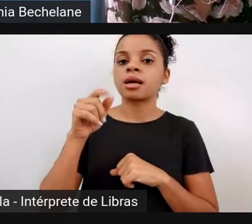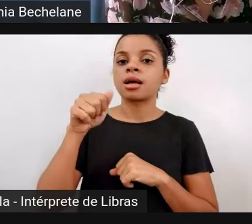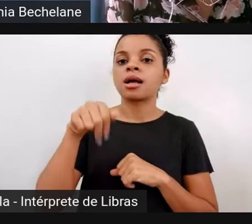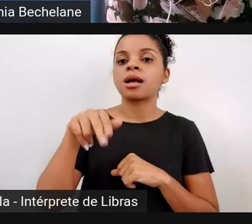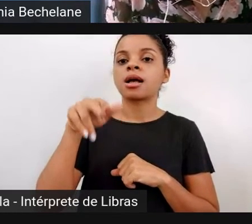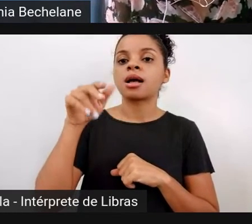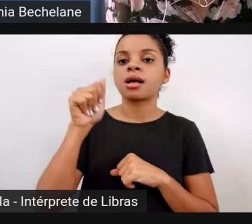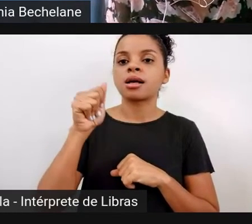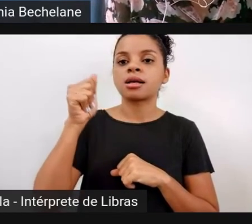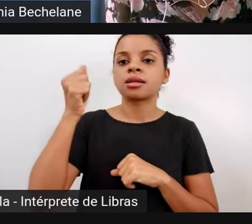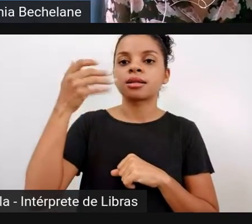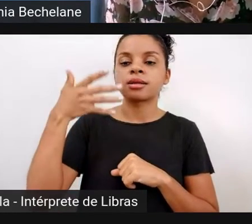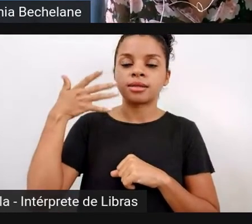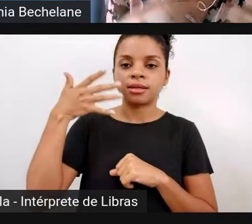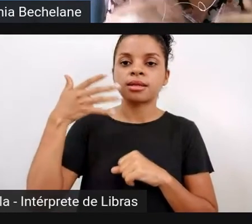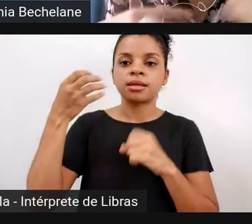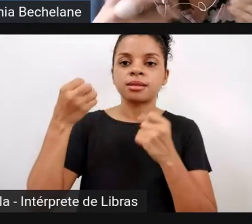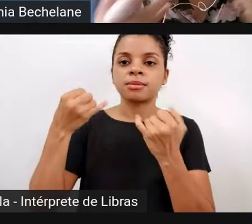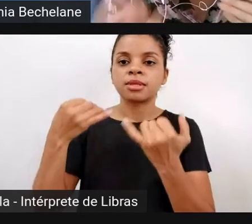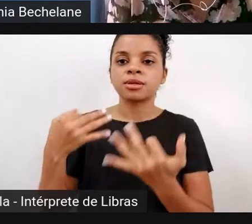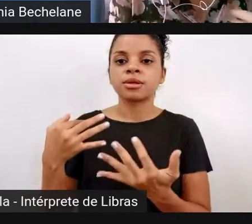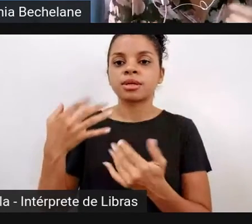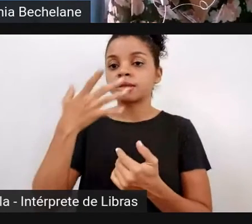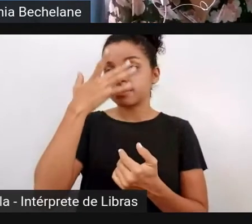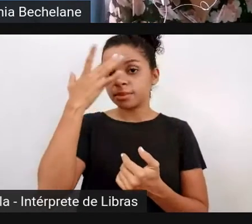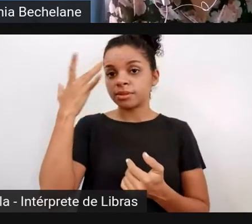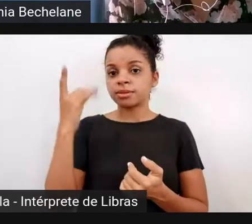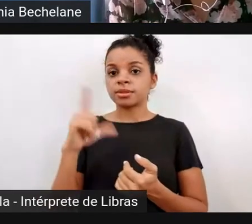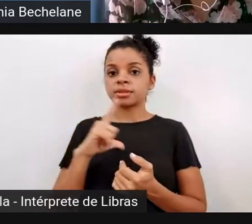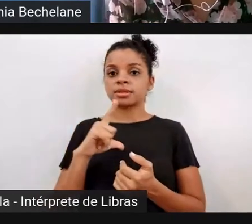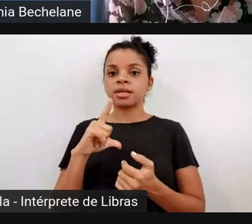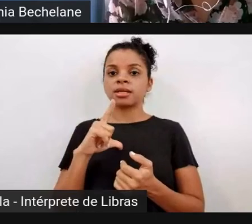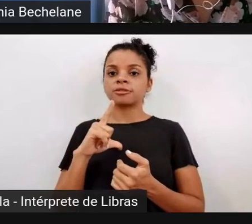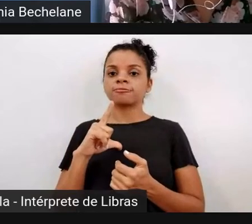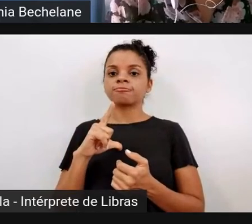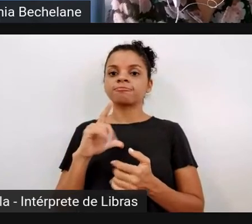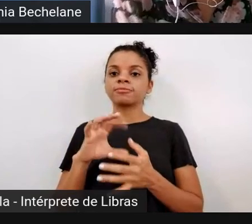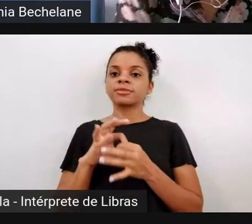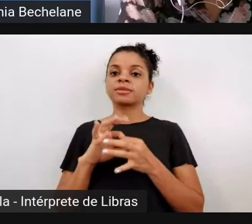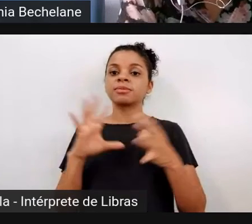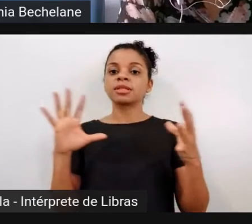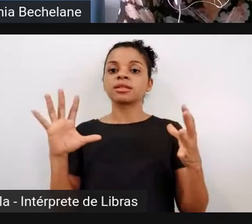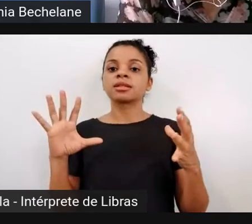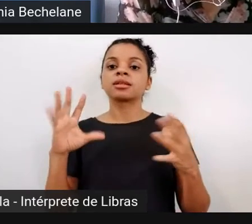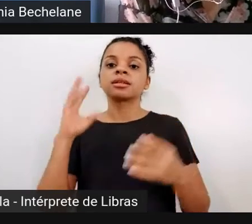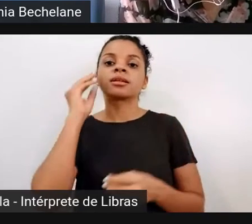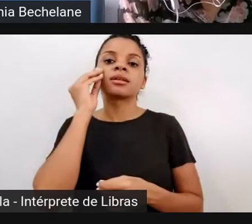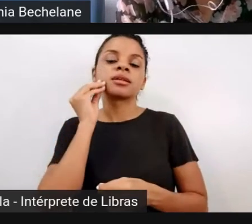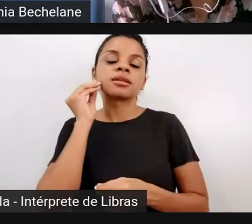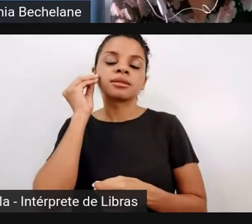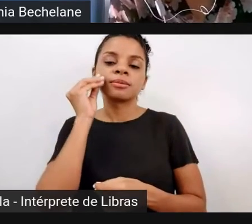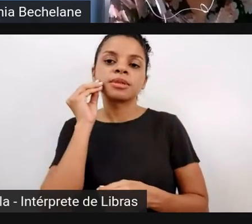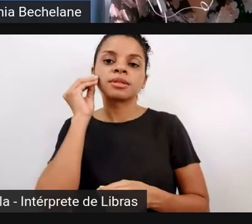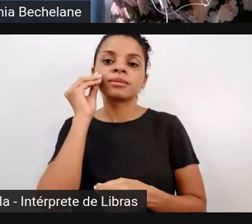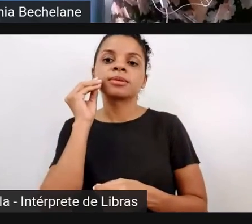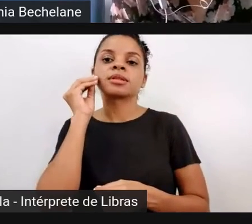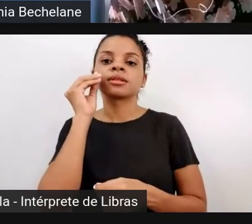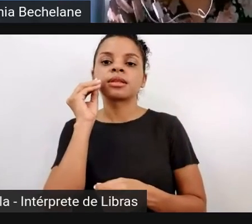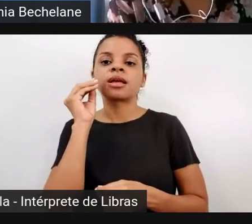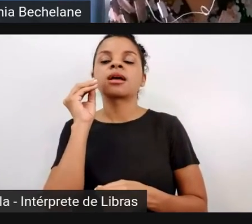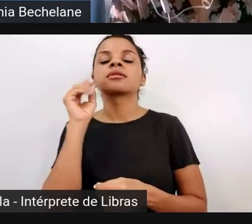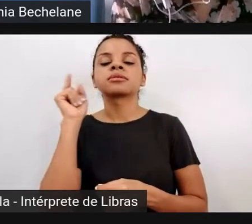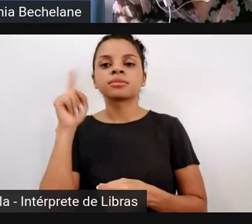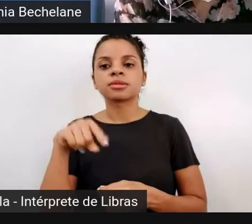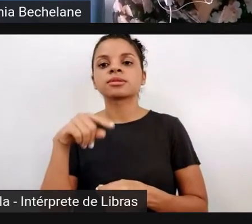o pessoal tem uma liberdade experimental, assim, tem uma possibilidade maior, são nativos digitais, já